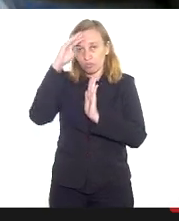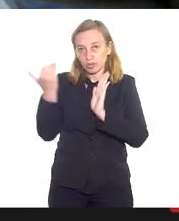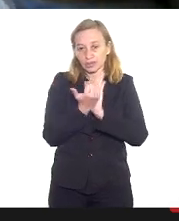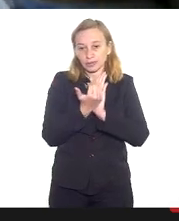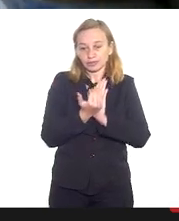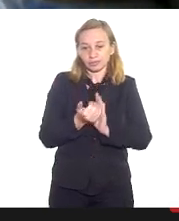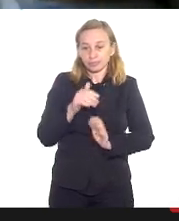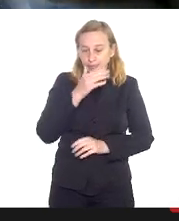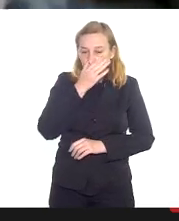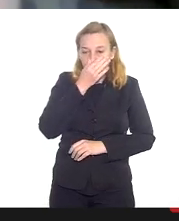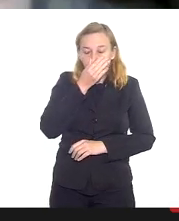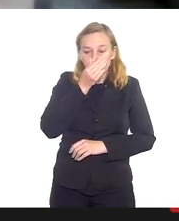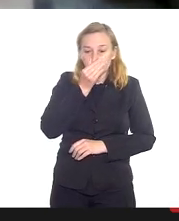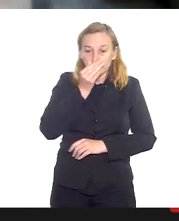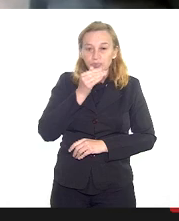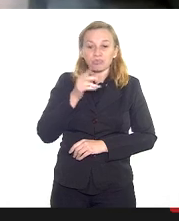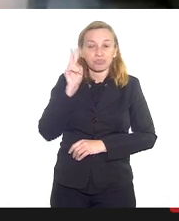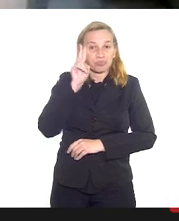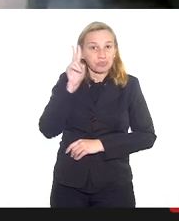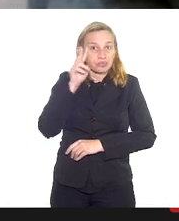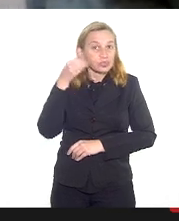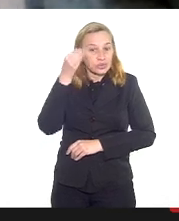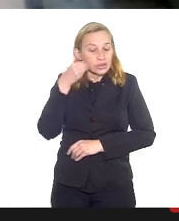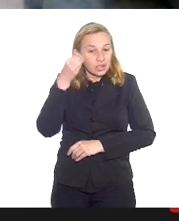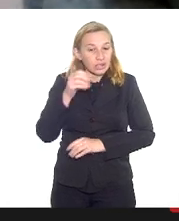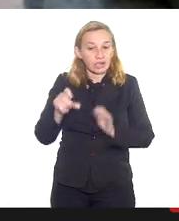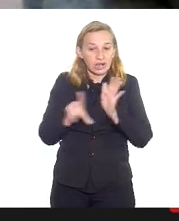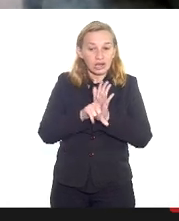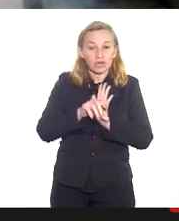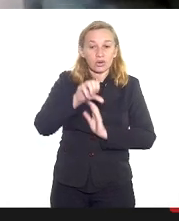Essa é a minha posição. Eu lembro a experiência da Lei